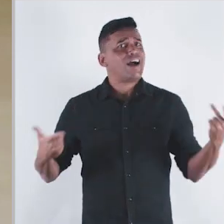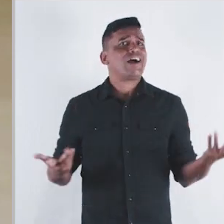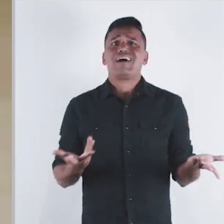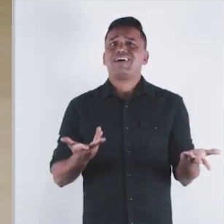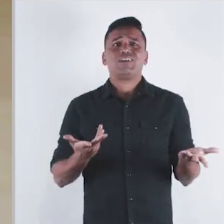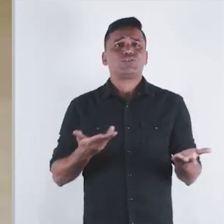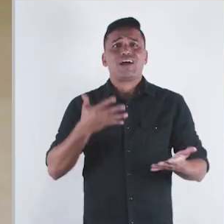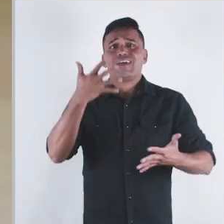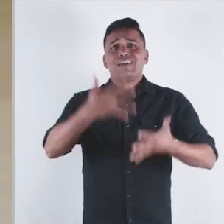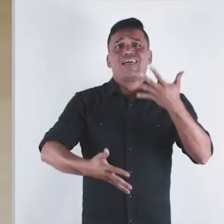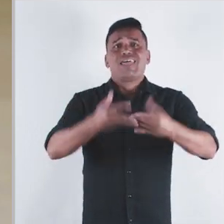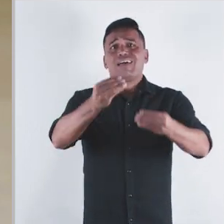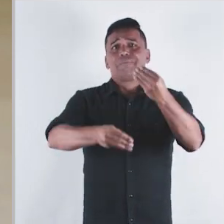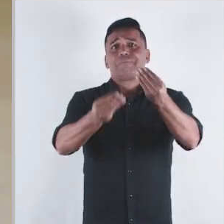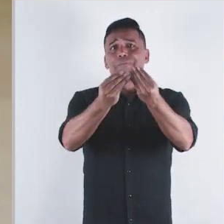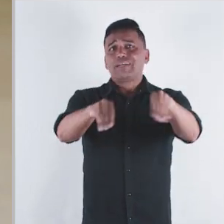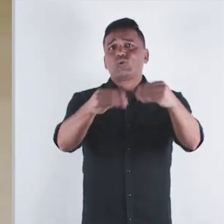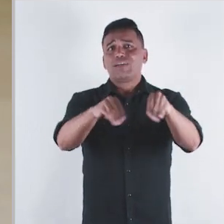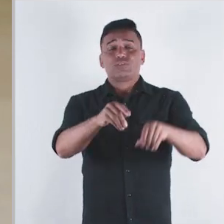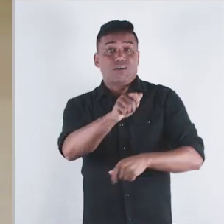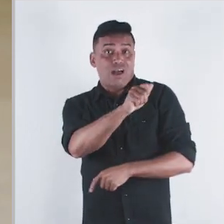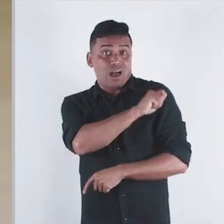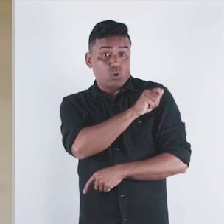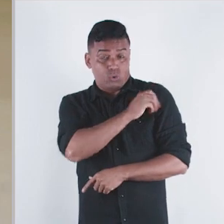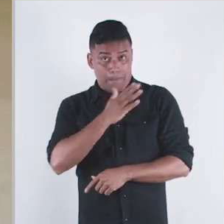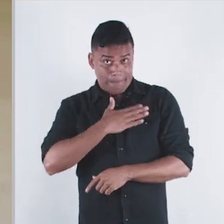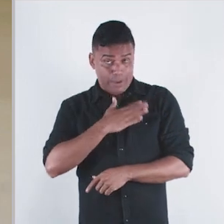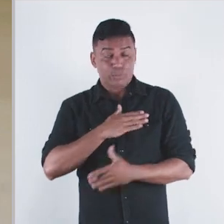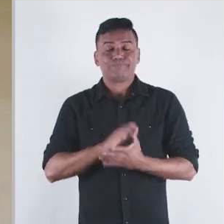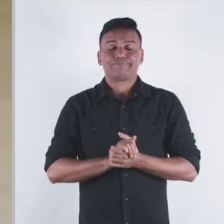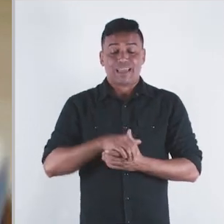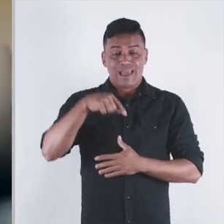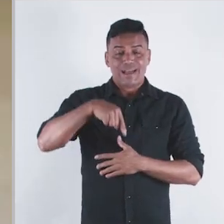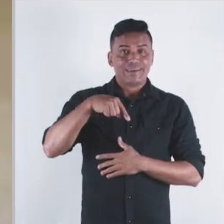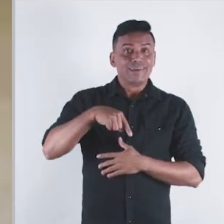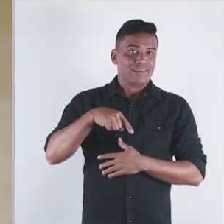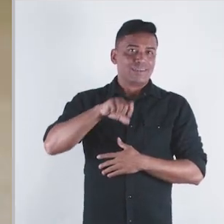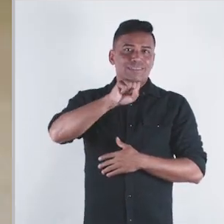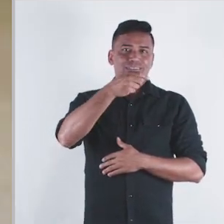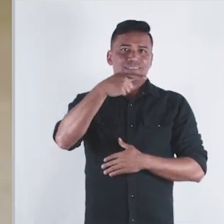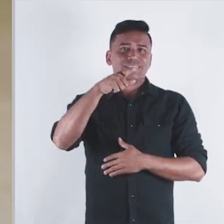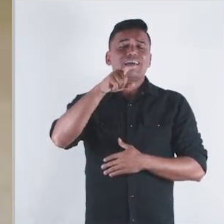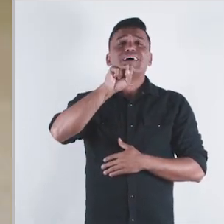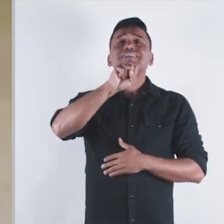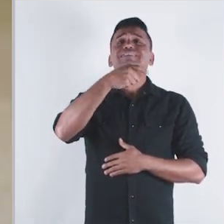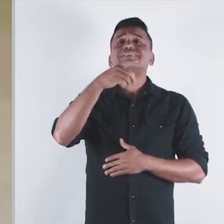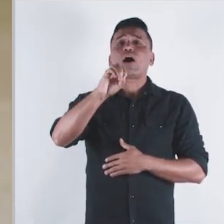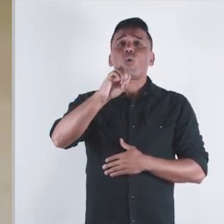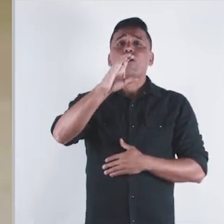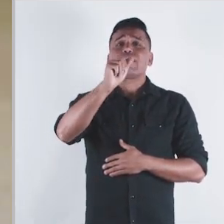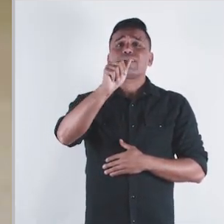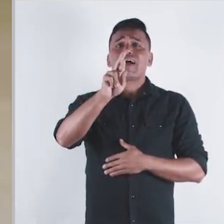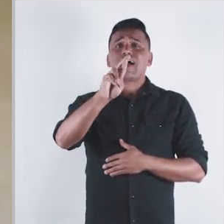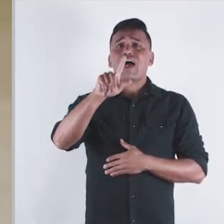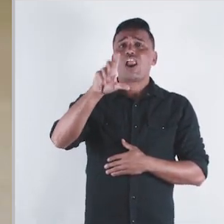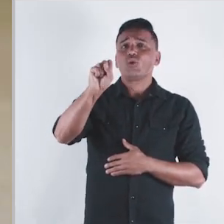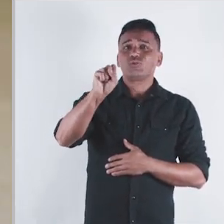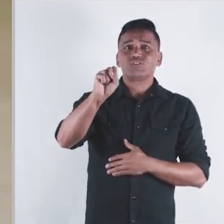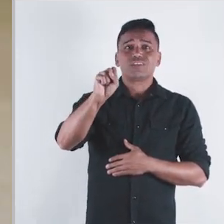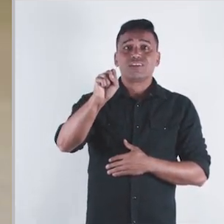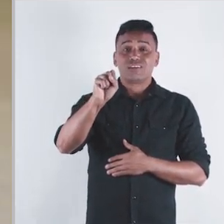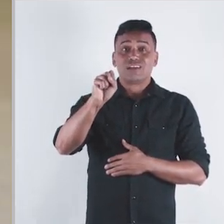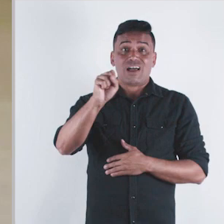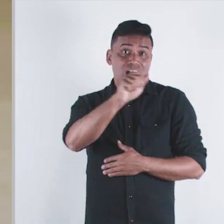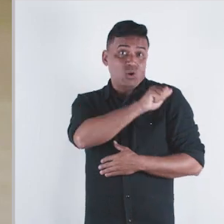na possibilidade de um aluno meu, daqui de São Carlos ou de outra região do país, conhecer a literatura